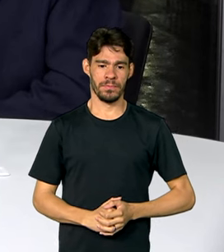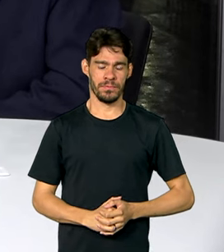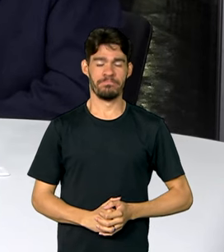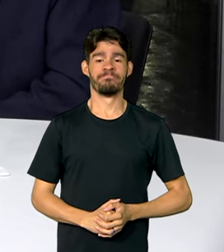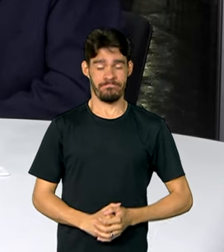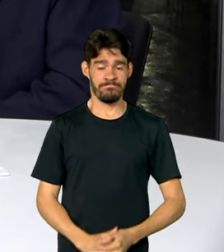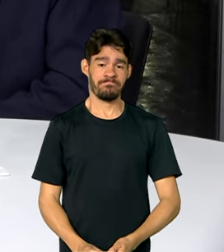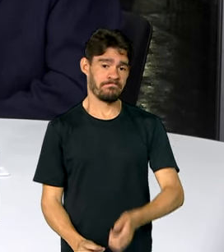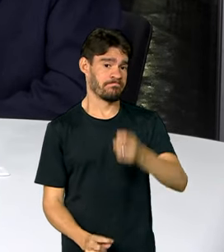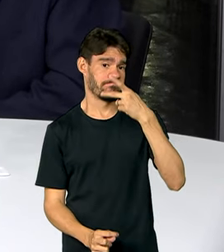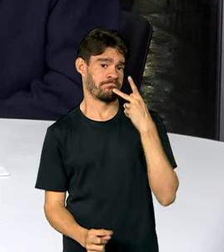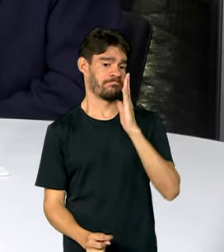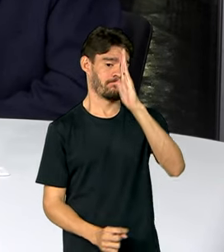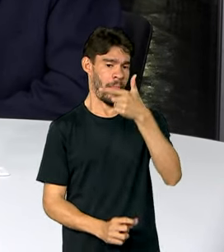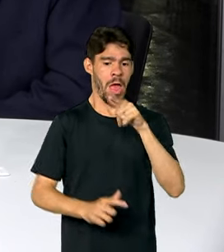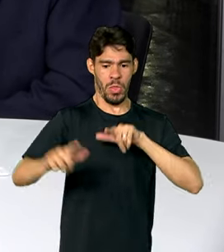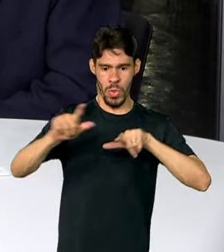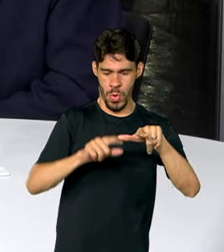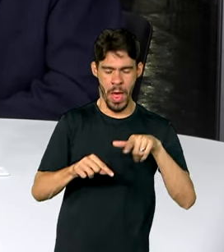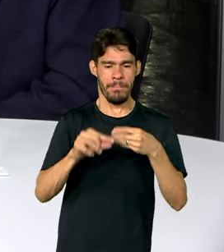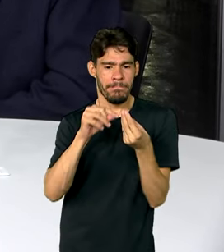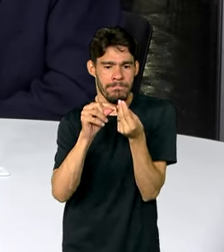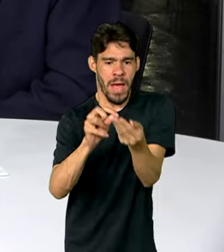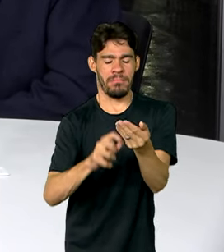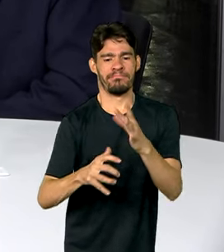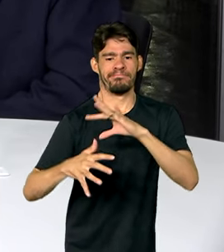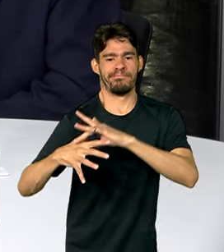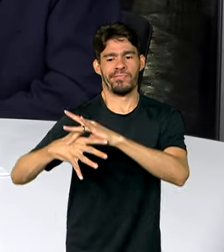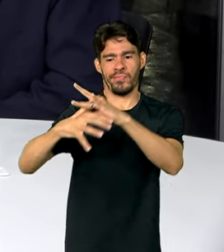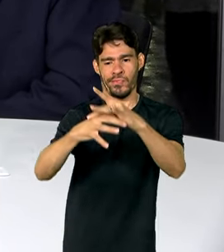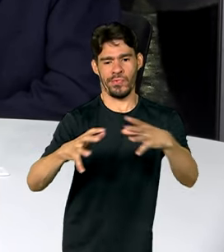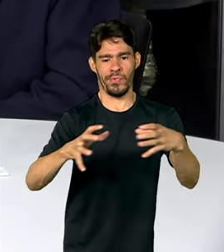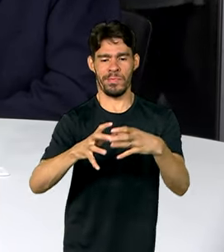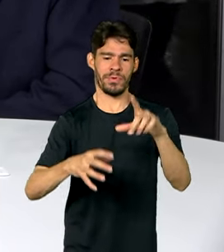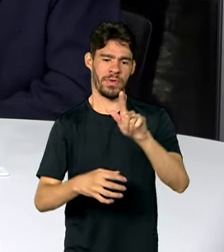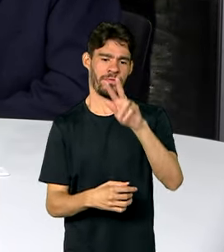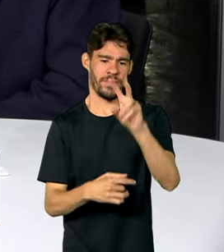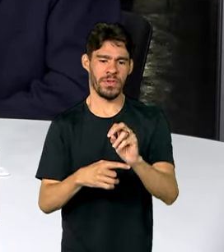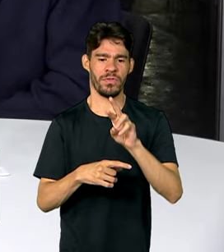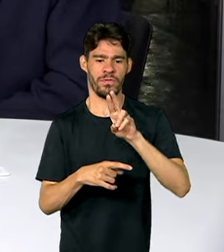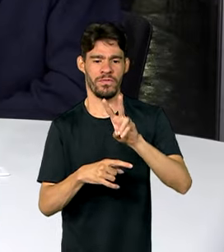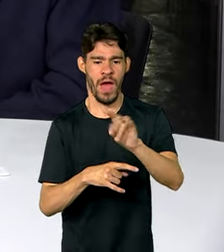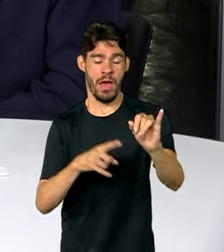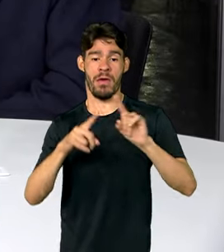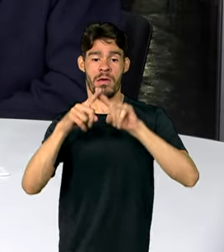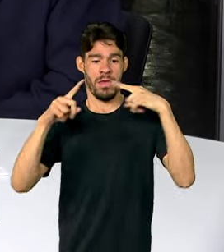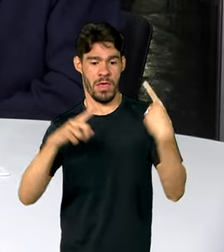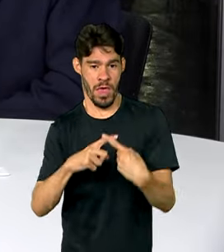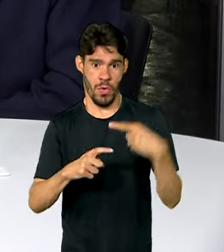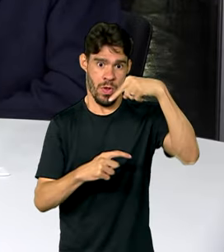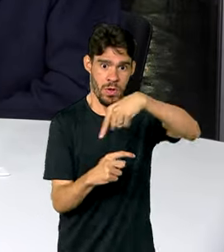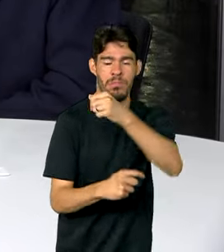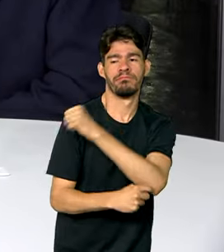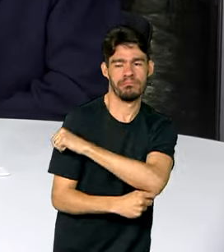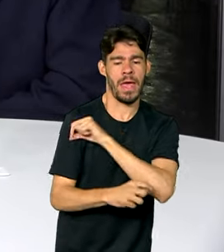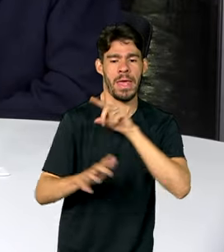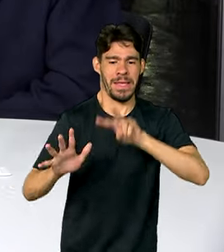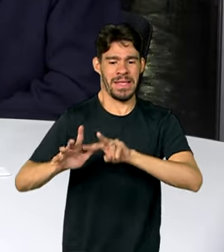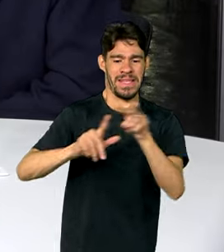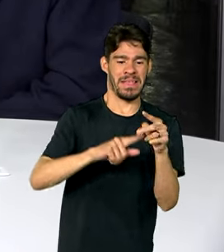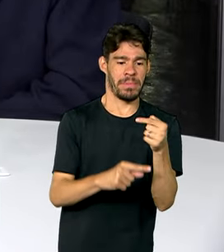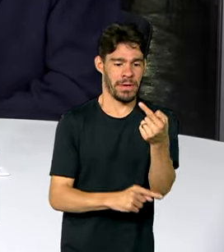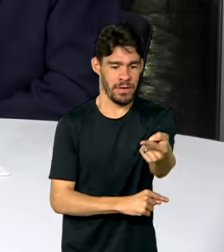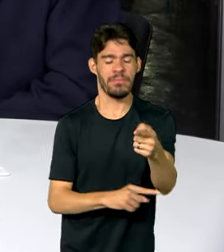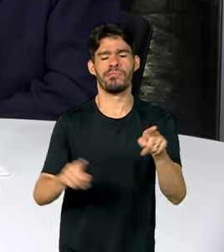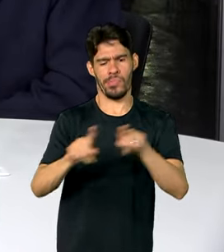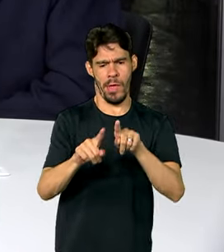Bem, como eu disse, todo esse trabalho vai ser entregue aos líderes do G20 que vão estar reunidos aqui no Rio na próxima semana. Além disso, teremos